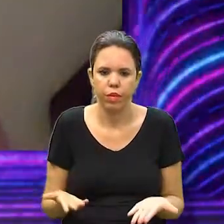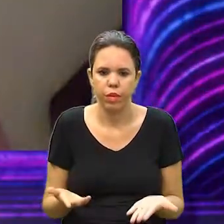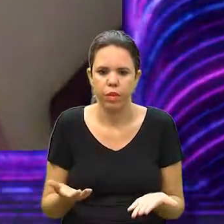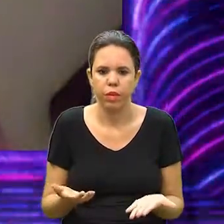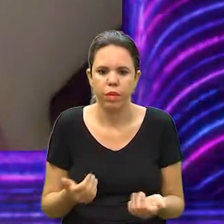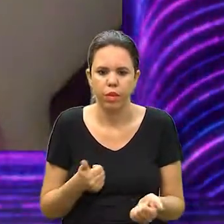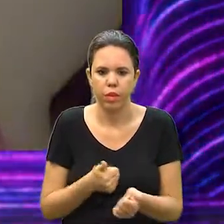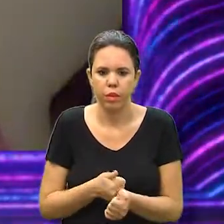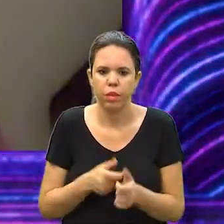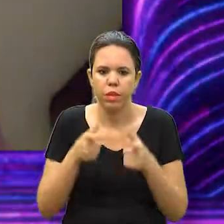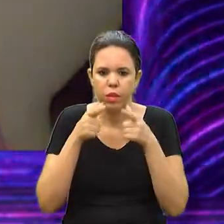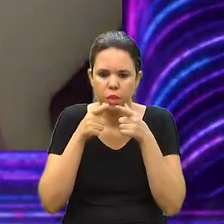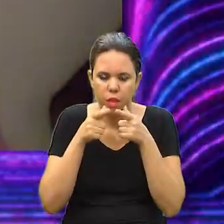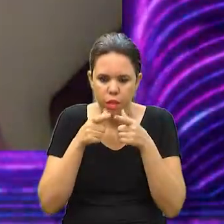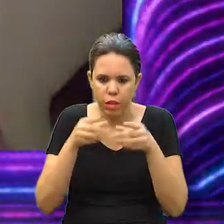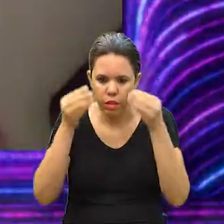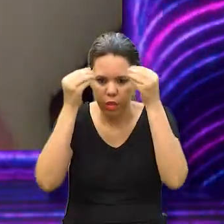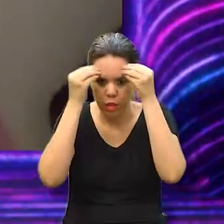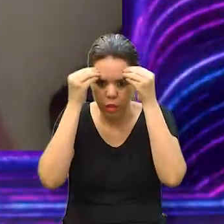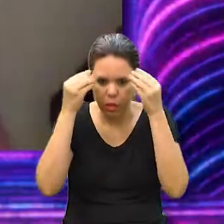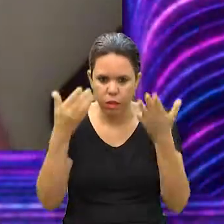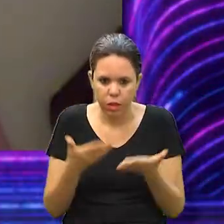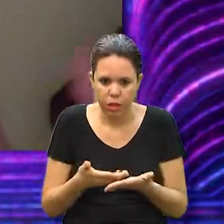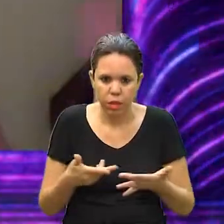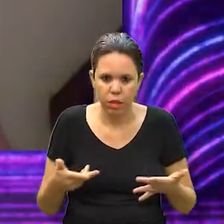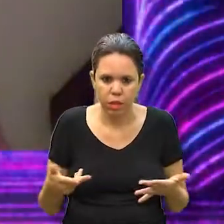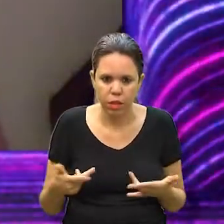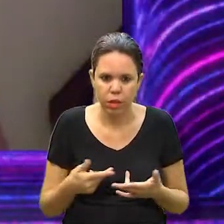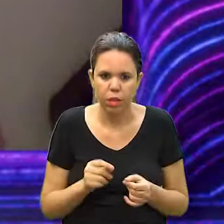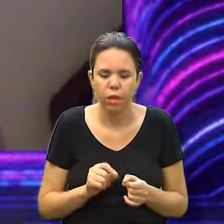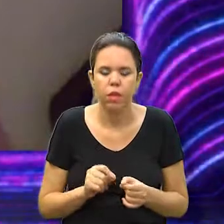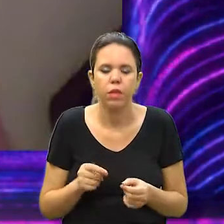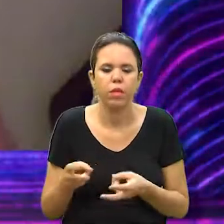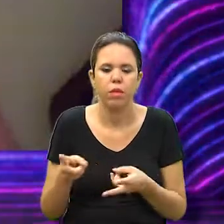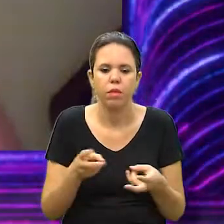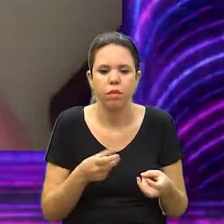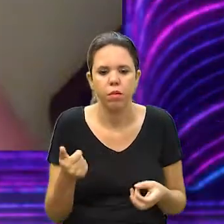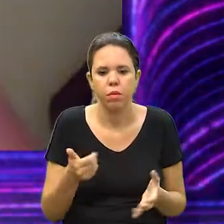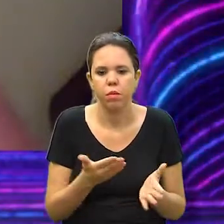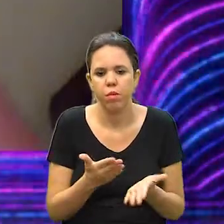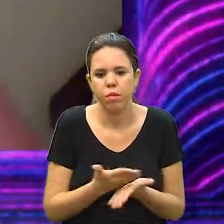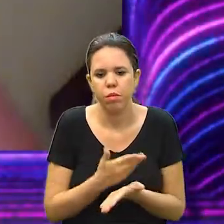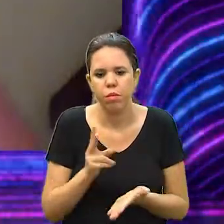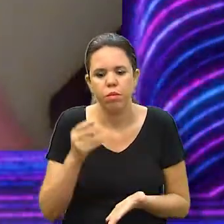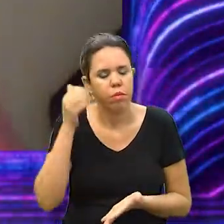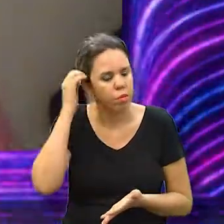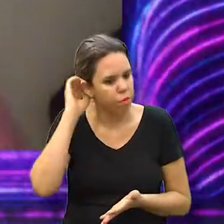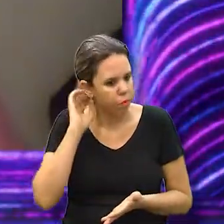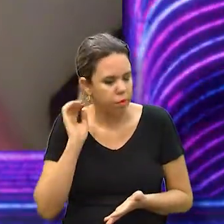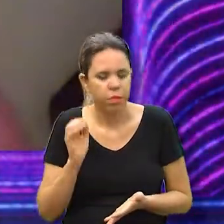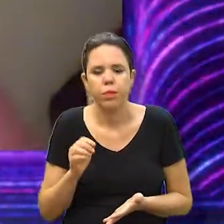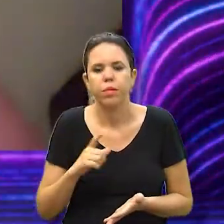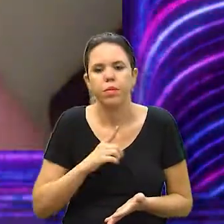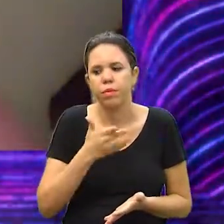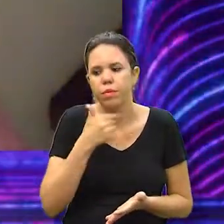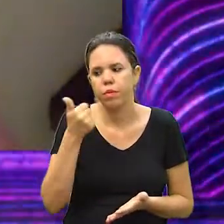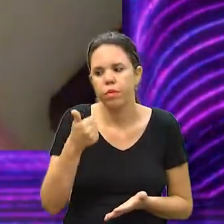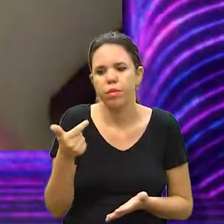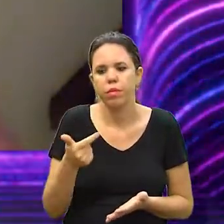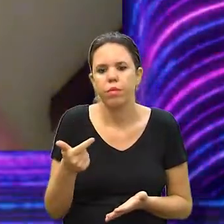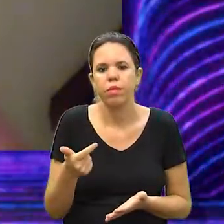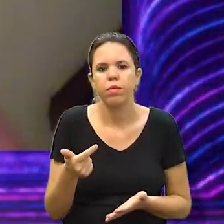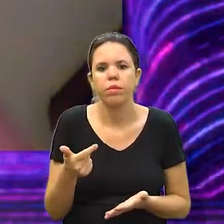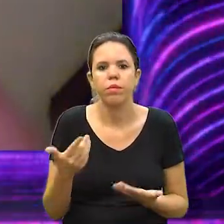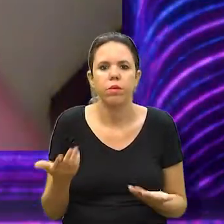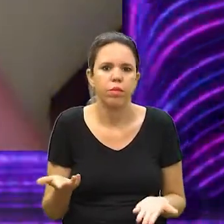em cima da linguagem, algumas coisas que eu observei no primeiro livro, a gente sempre tenta melhorar no segundo, ou